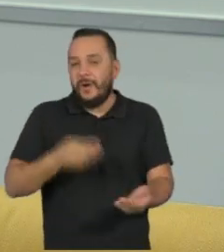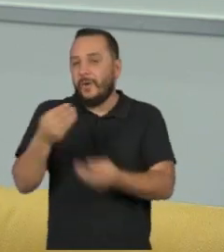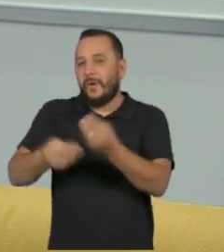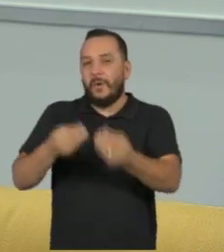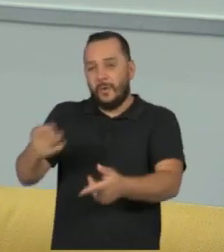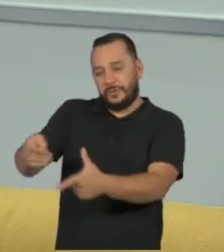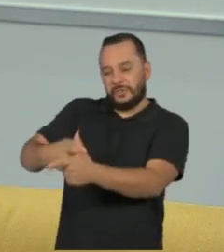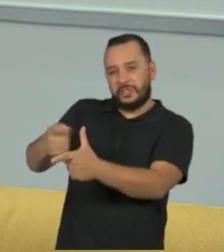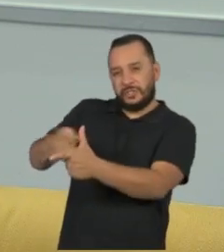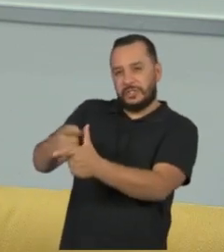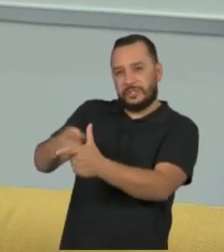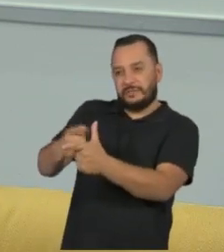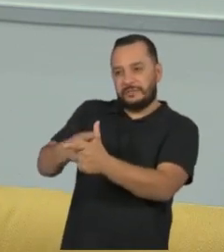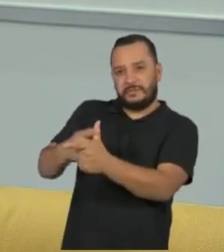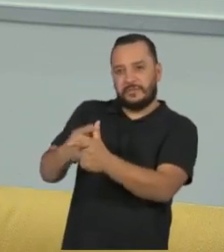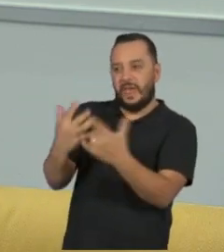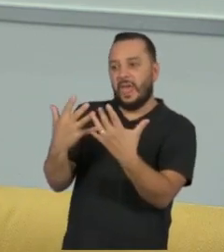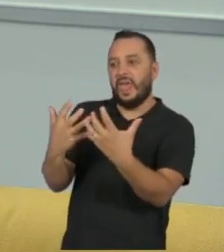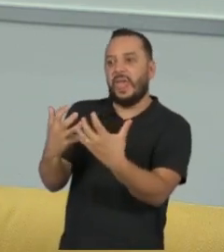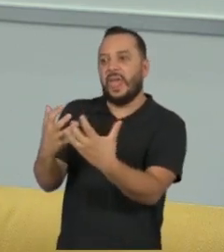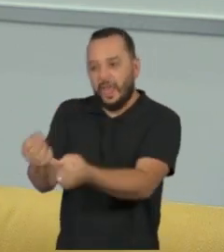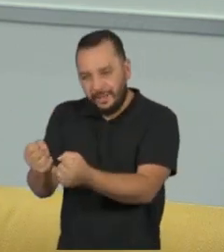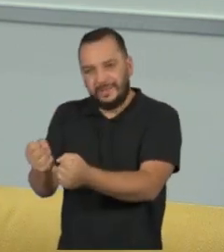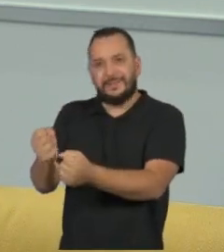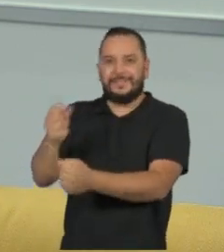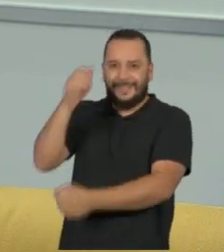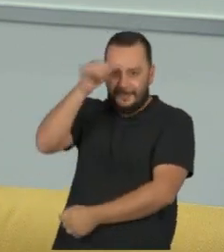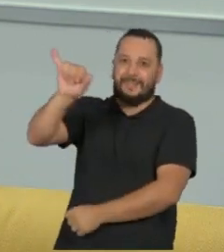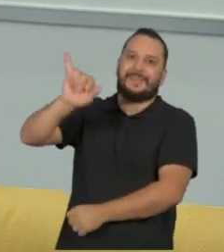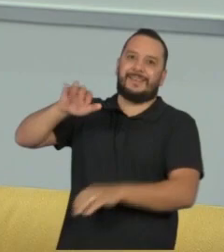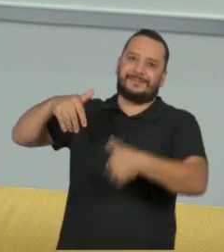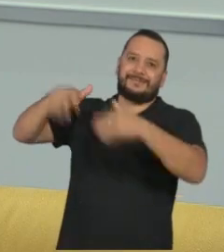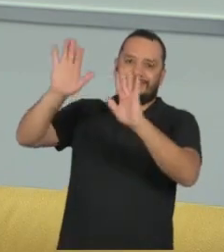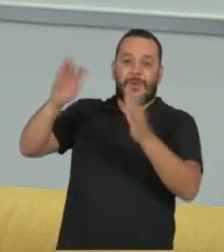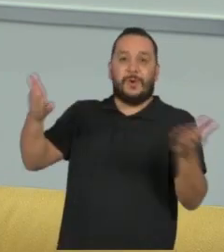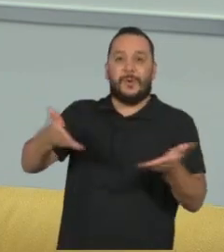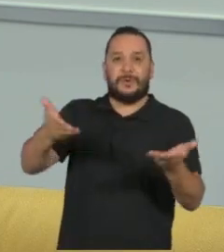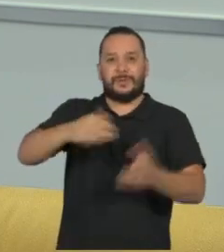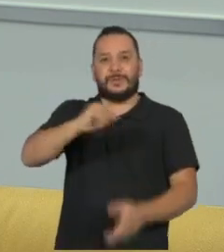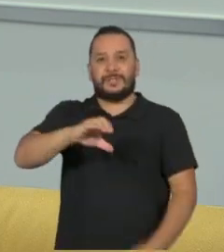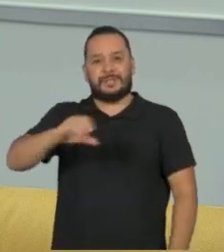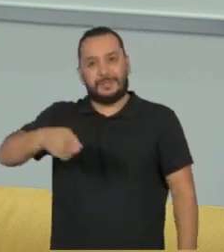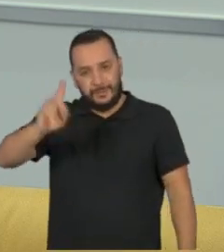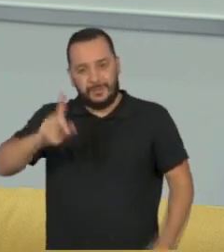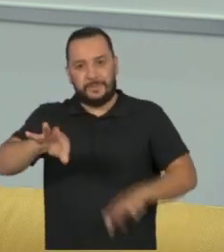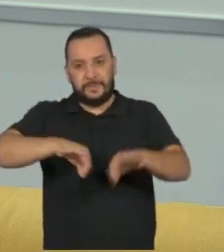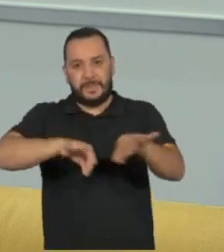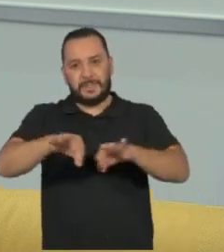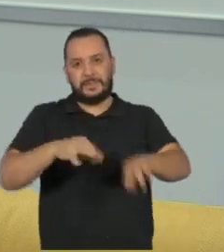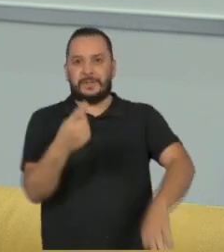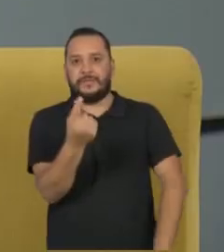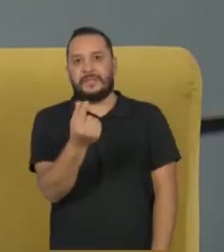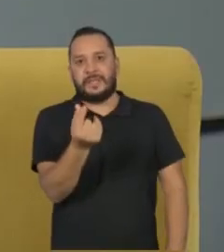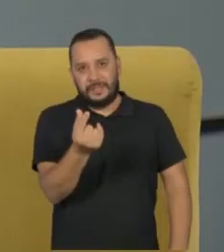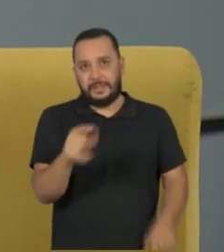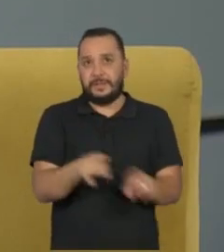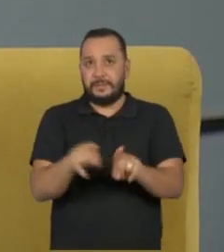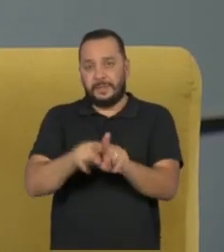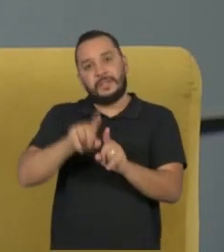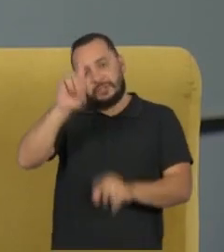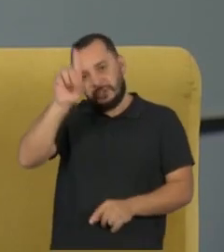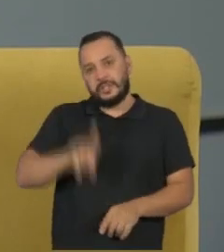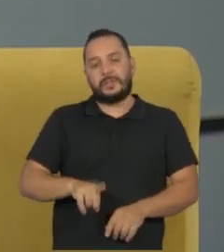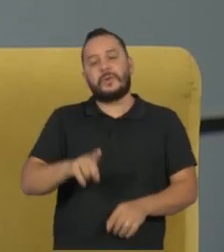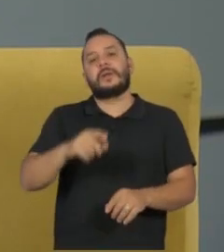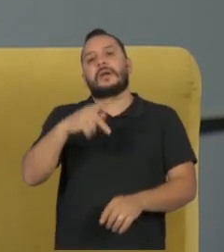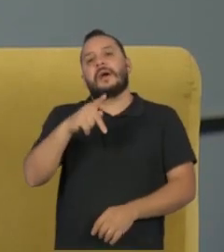das armadilhas que levam à inadimplência, hoje nós recebemos aqui no JC1 a planejadora financeira e diretora da